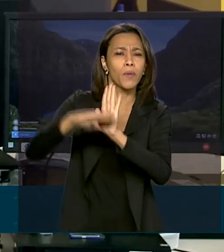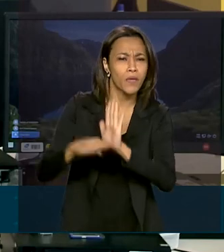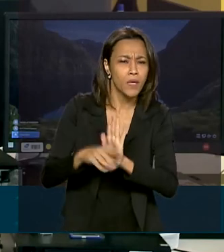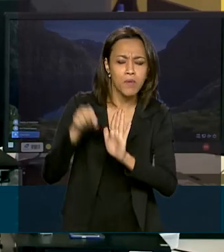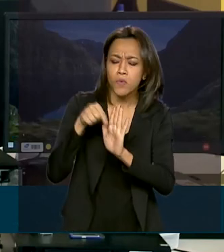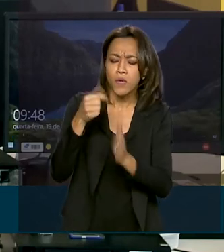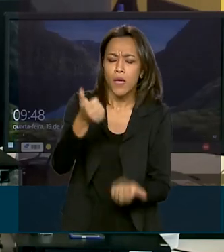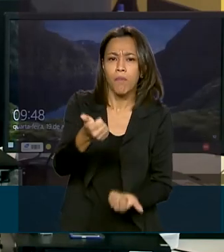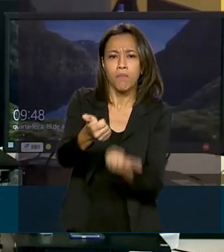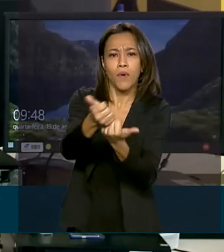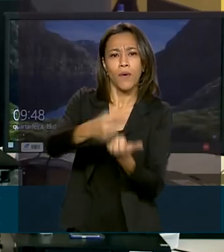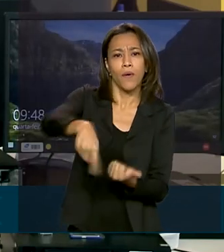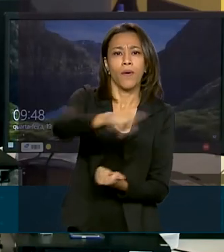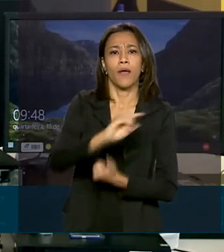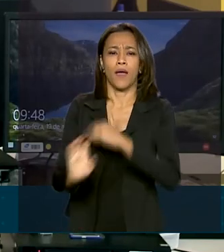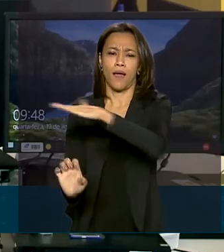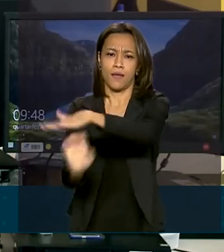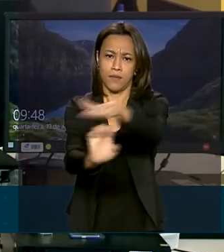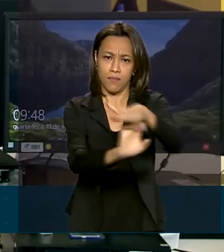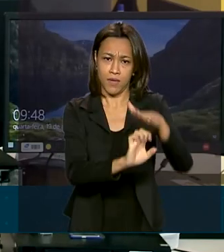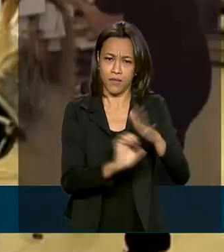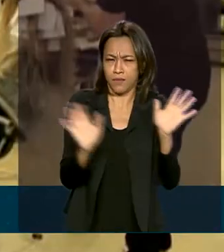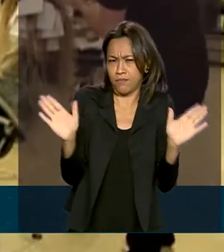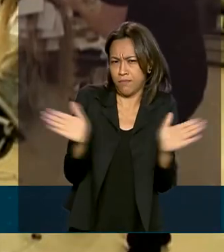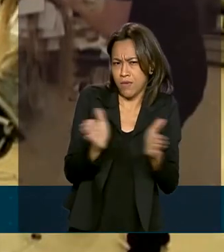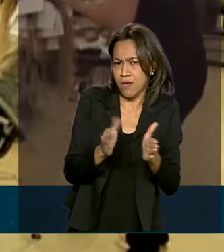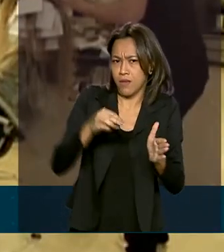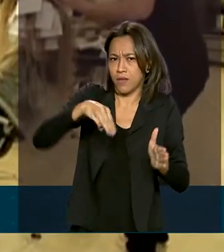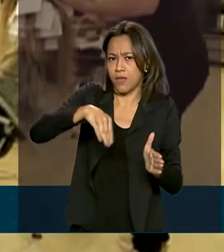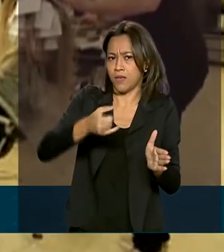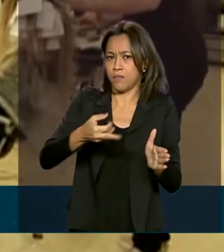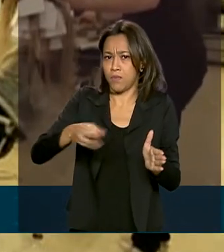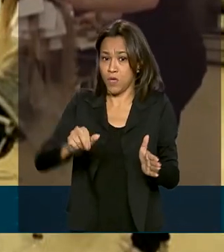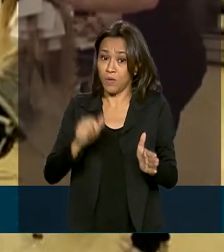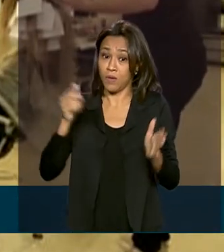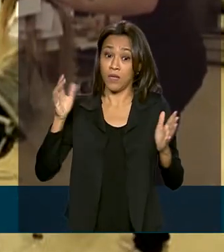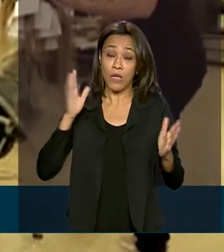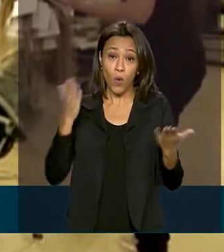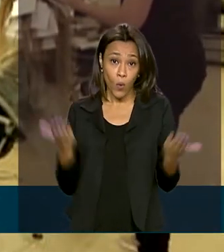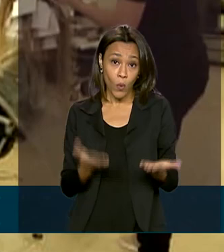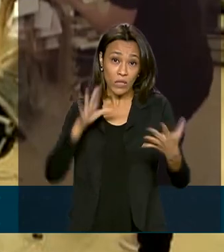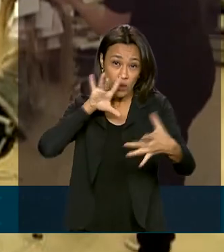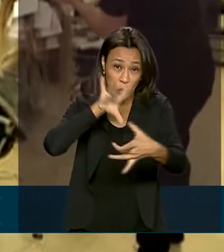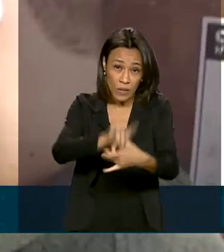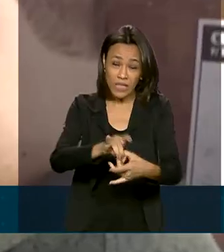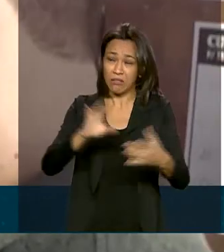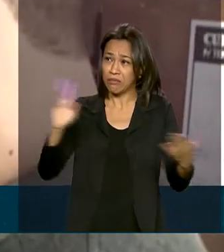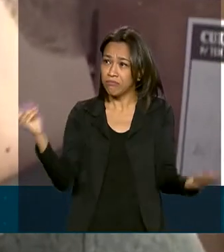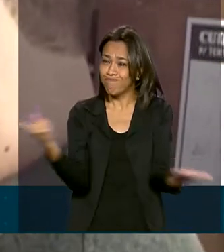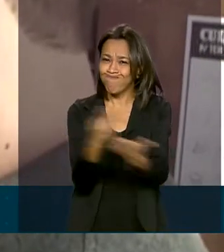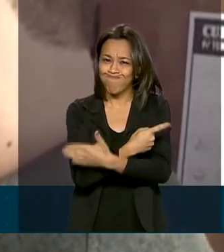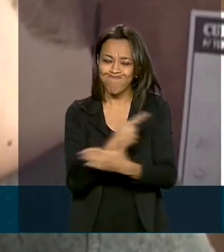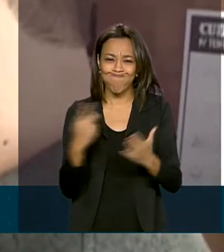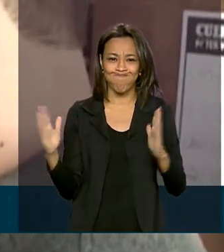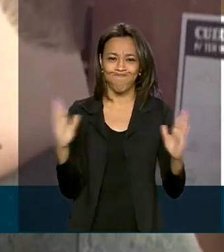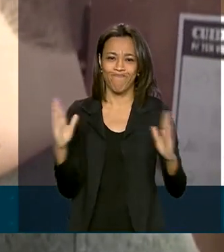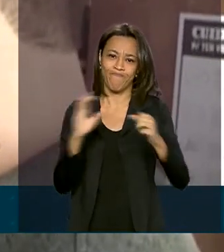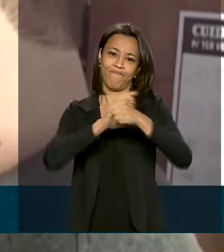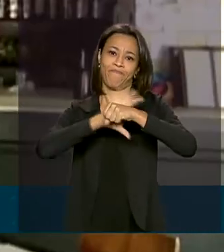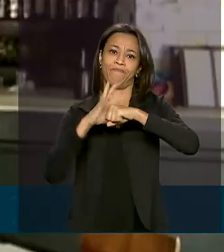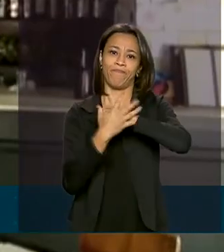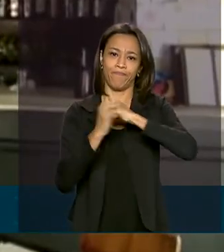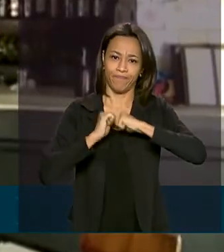de Apoio às Microempresas e Empresas de Pequeno Porte, Nesse contexto atual de grandes impactos econômicos causados pela pandemia,